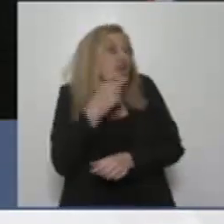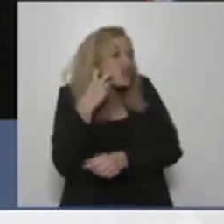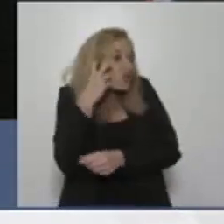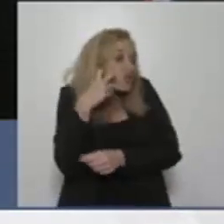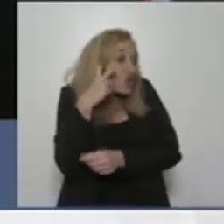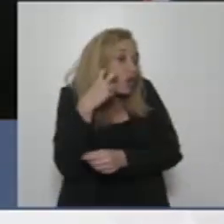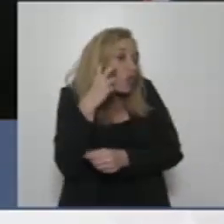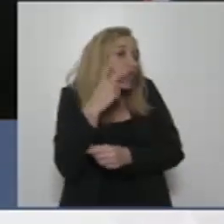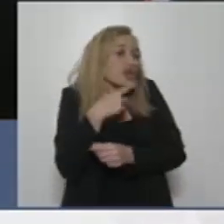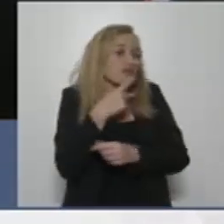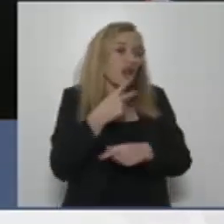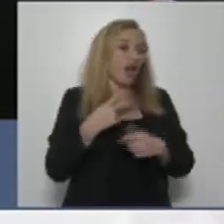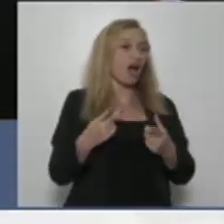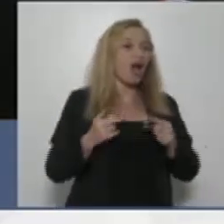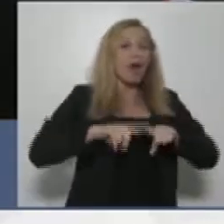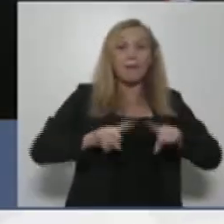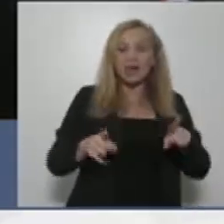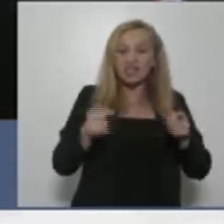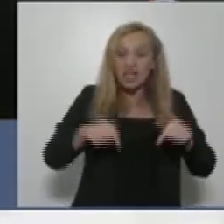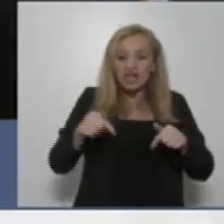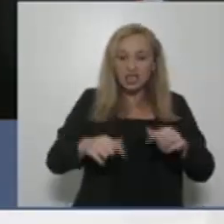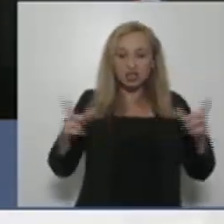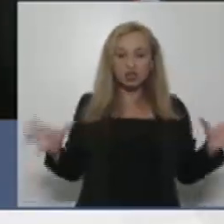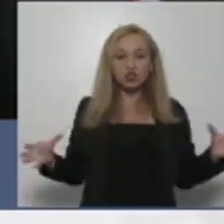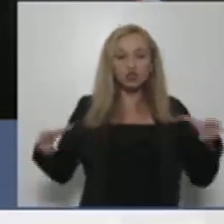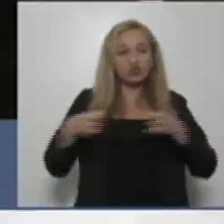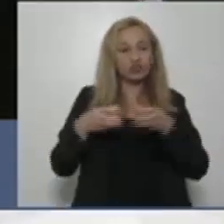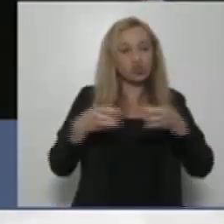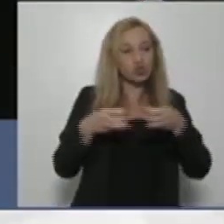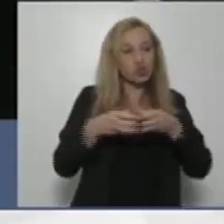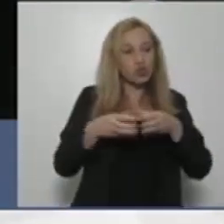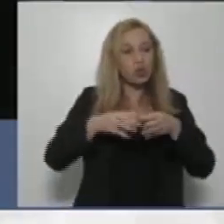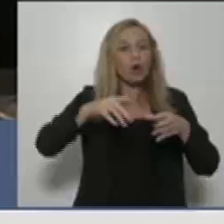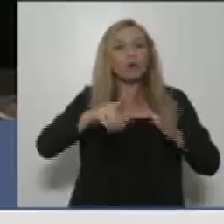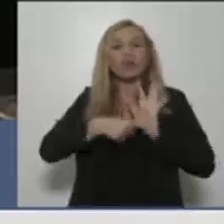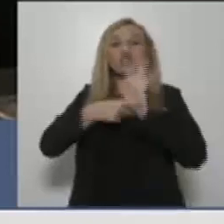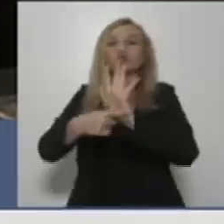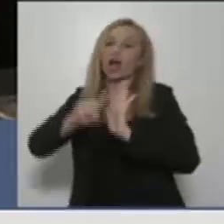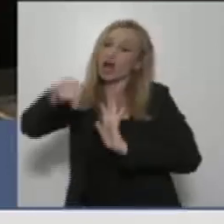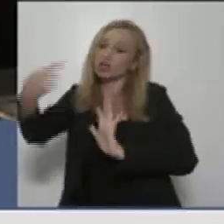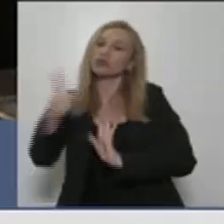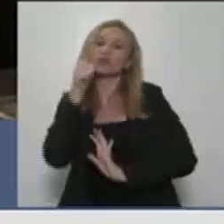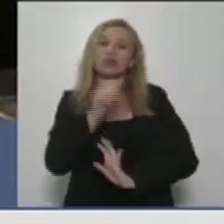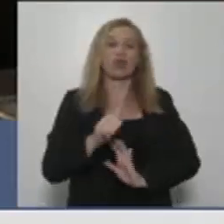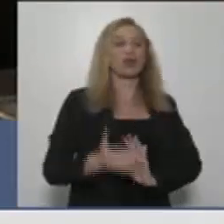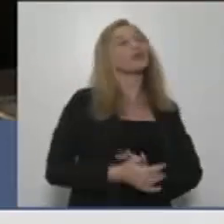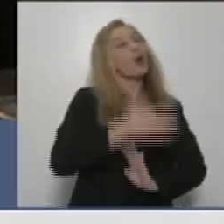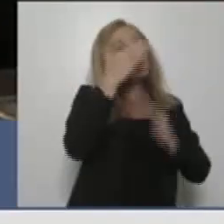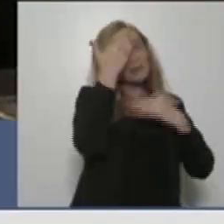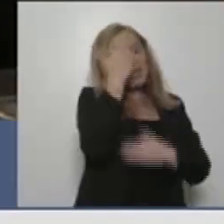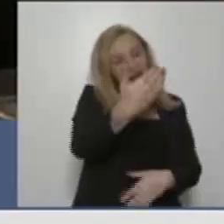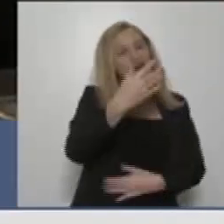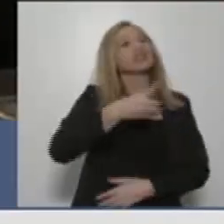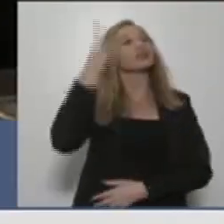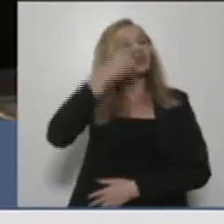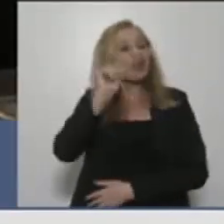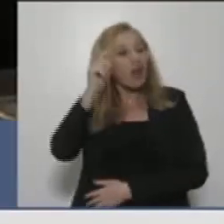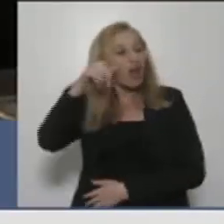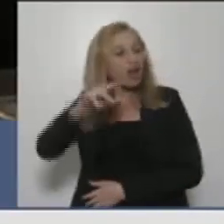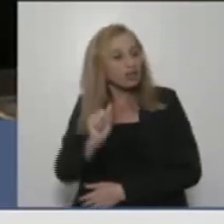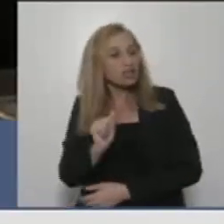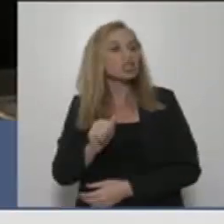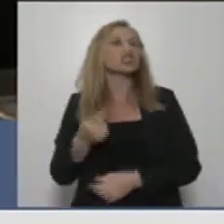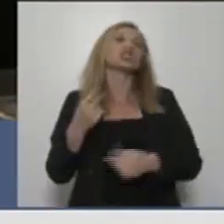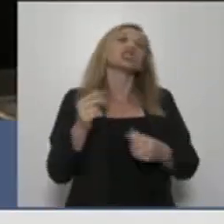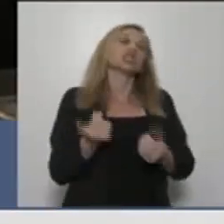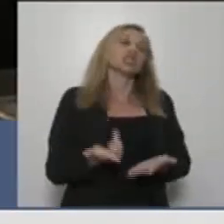estamos aqui, nós mulheres, uma para ajudar as outras. E por isso queria parabenizá-la. Muito obrigada, deputada Alana, que